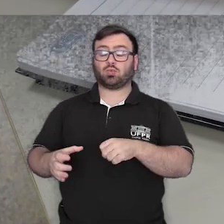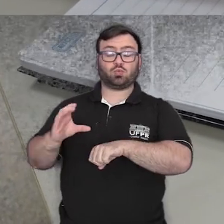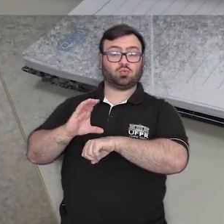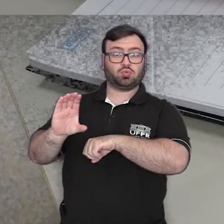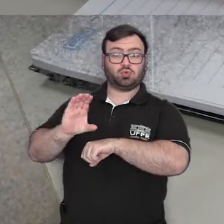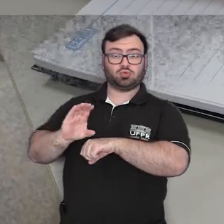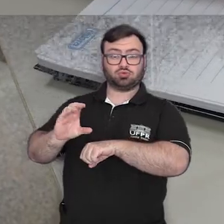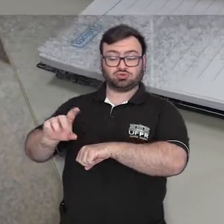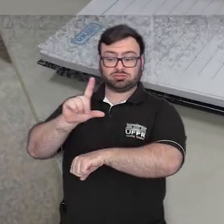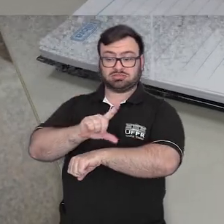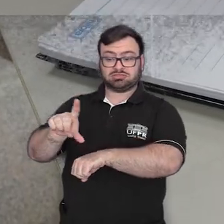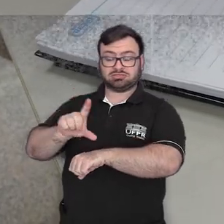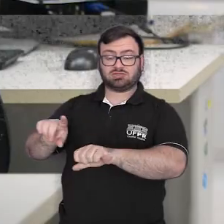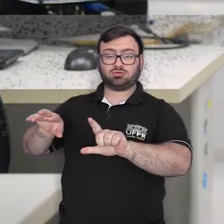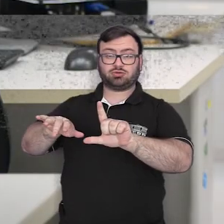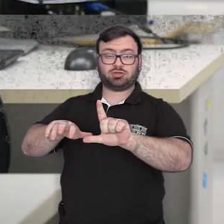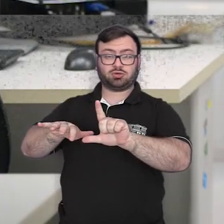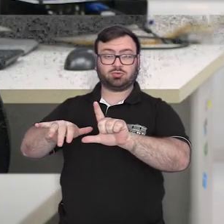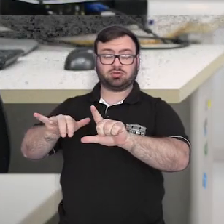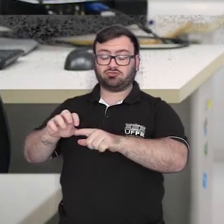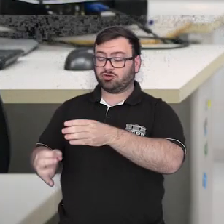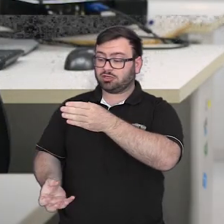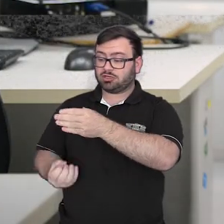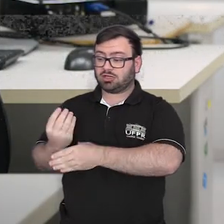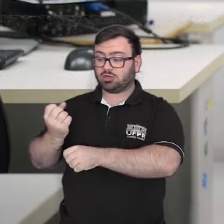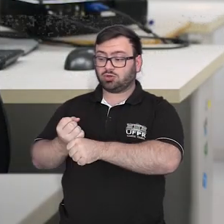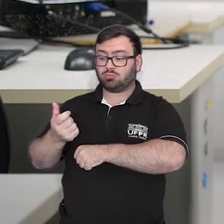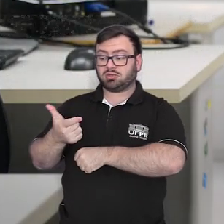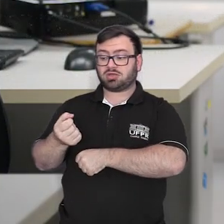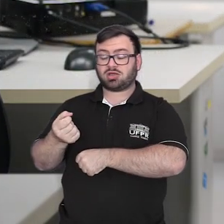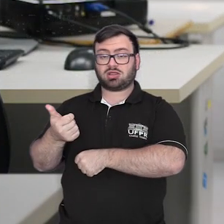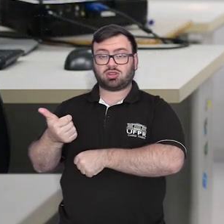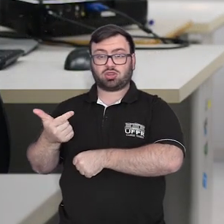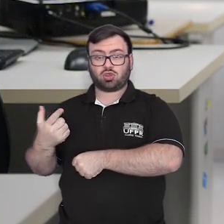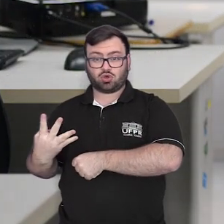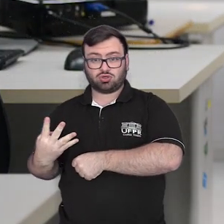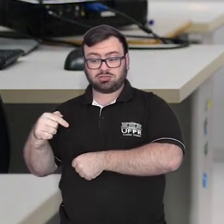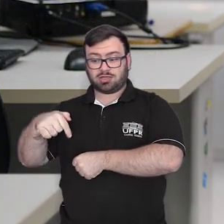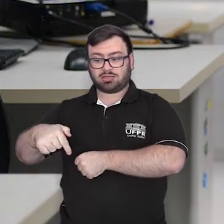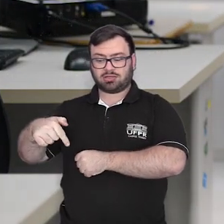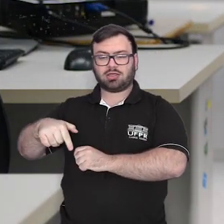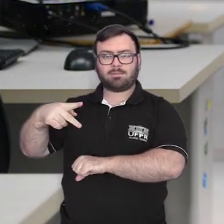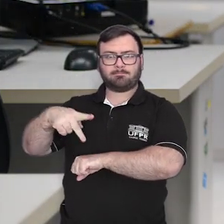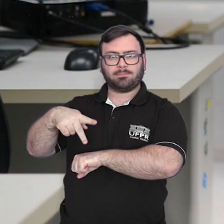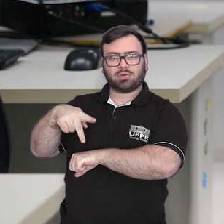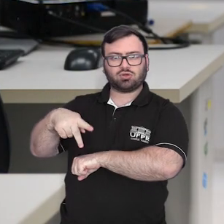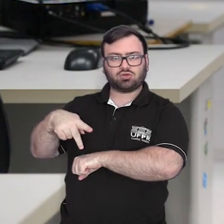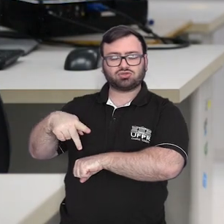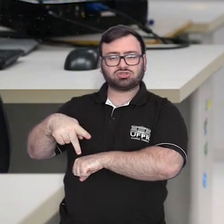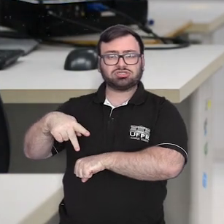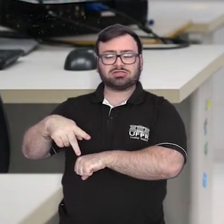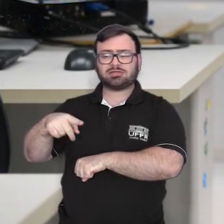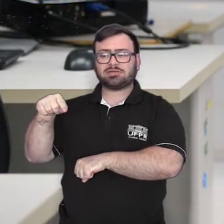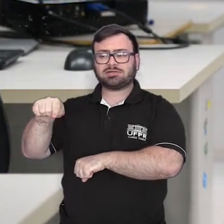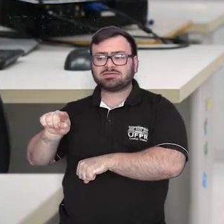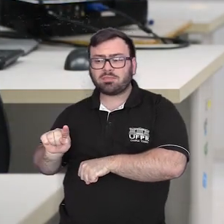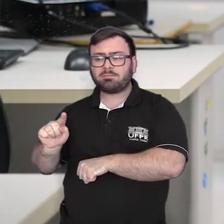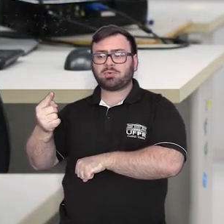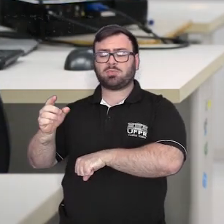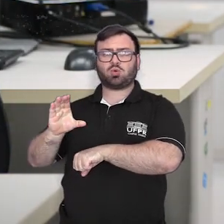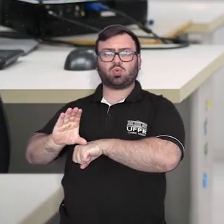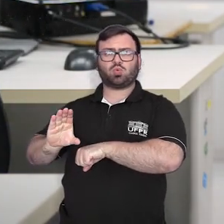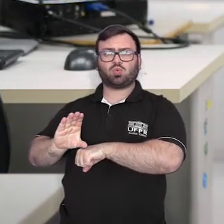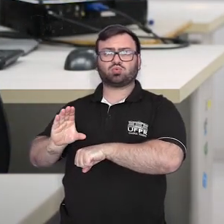o curso de licenciatura em computação foi fundado em 2014, aqui no setor Palatino, sendo um dos primeiros da